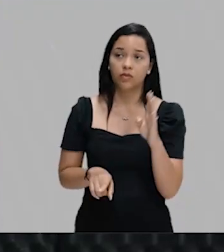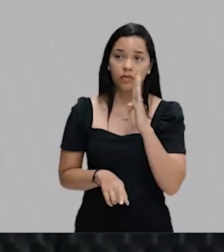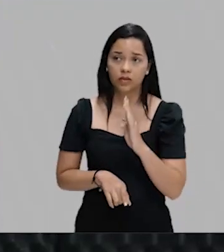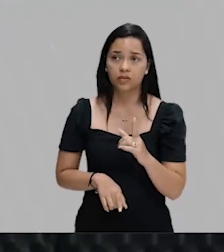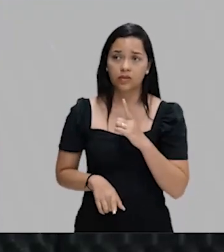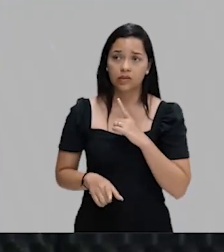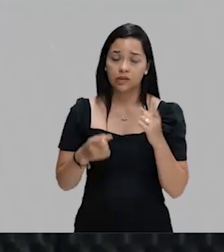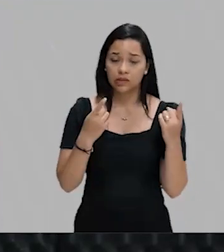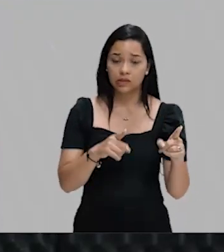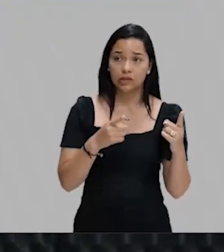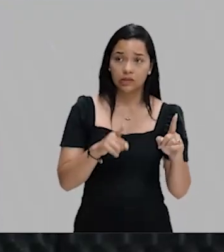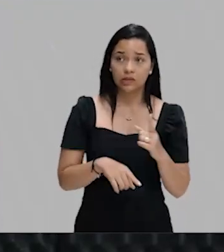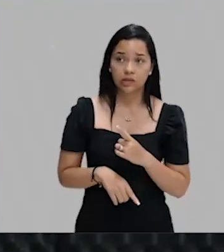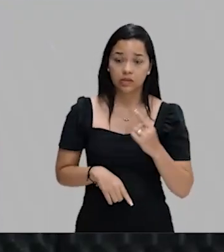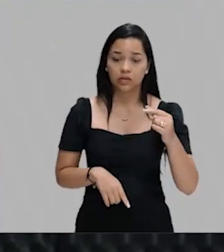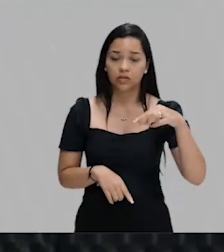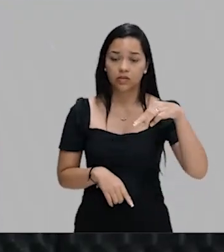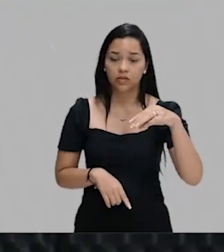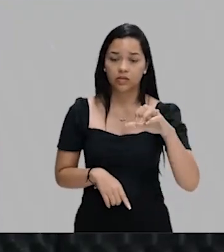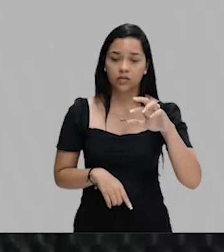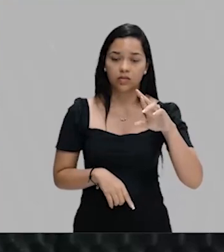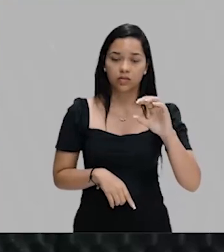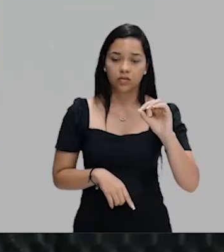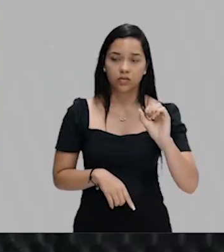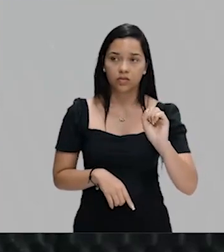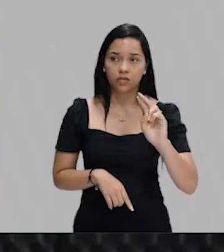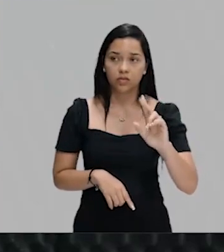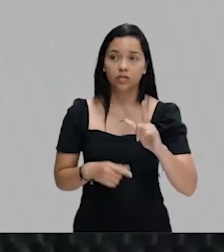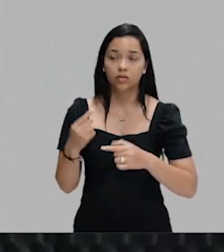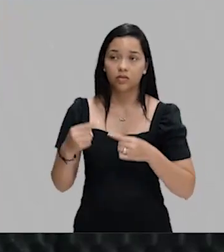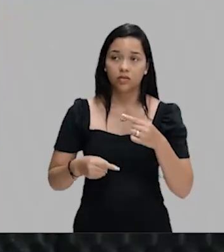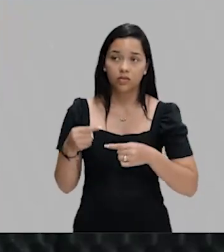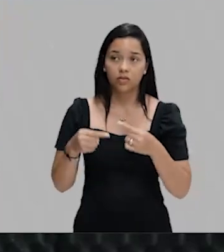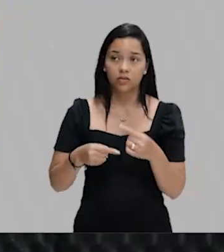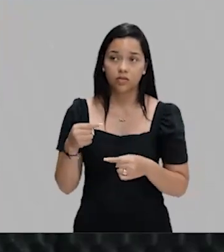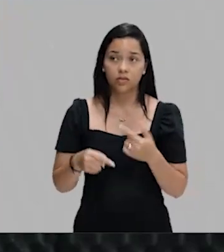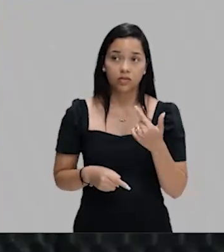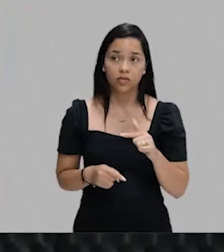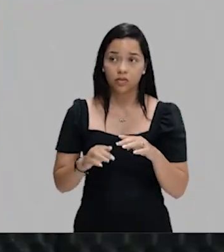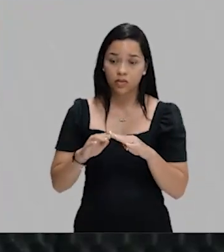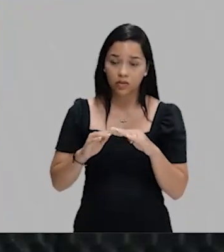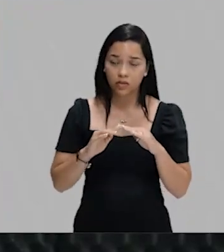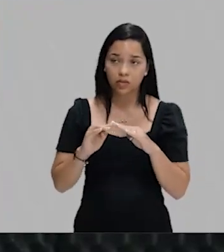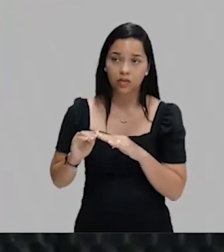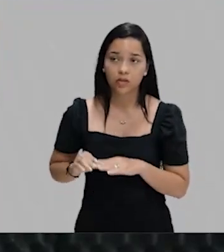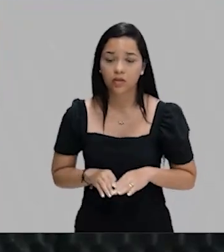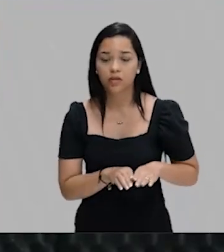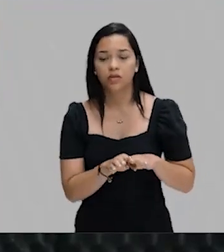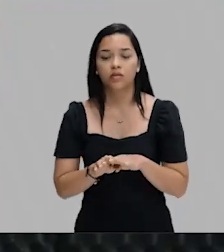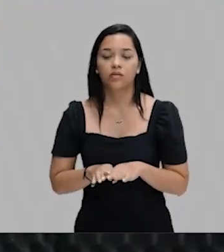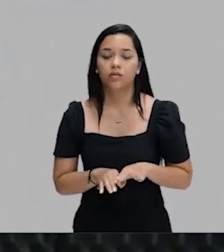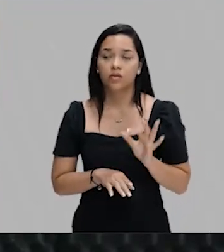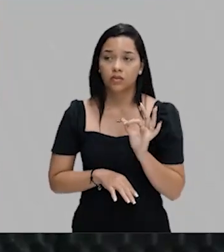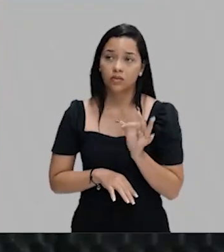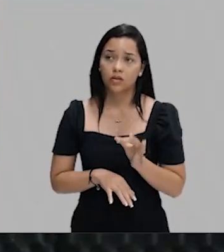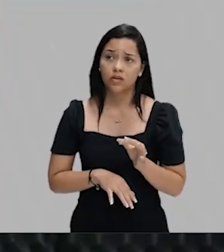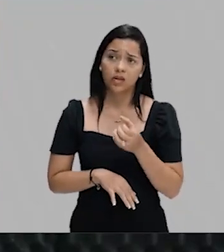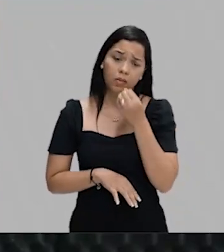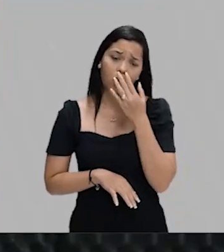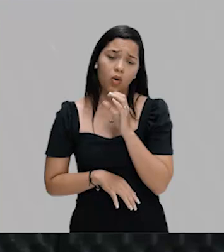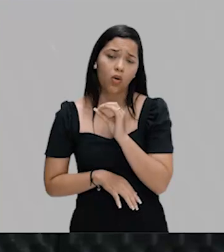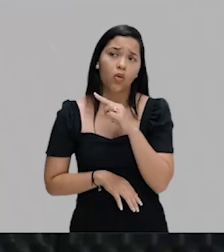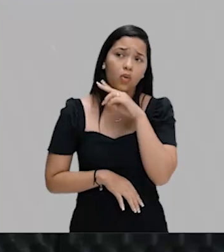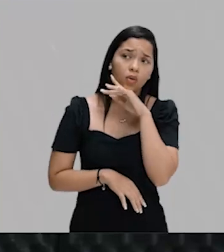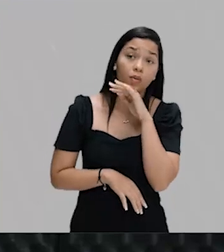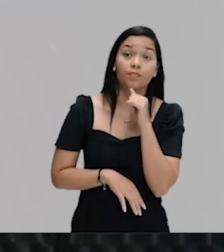até ameaças de saída do Mercosul se a política econômica ela não se alinhar entre esses países, tá certo? Seria bom ou ruim,